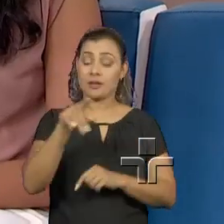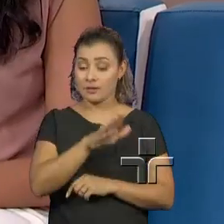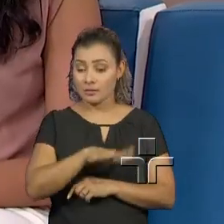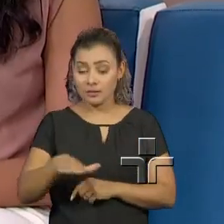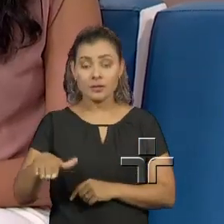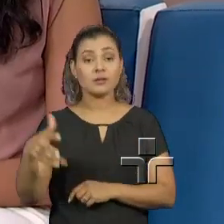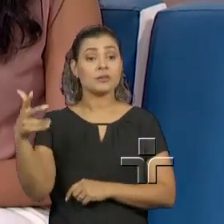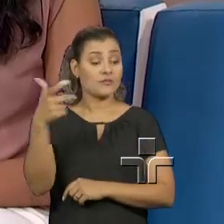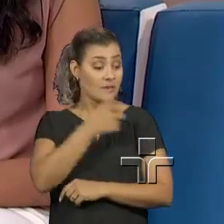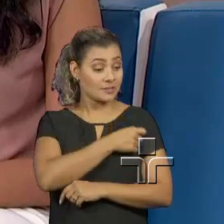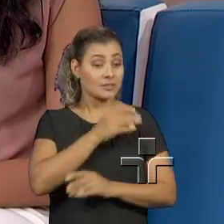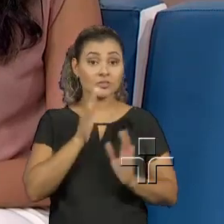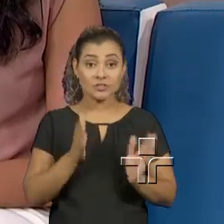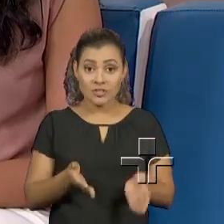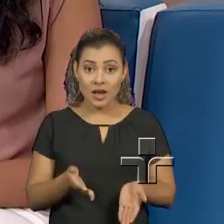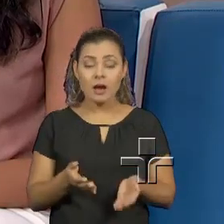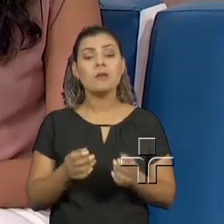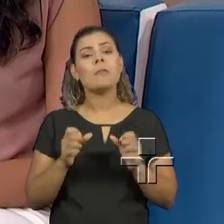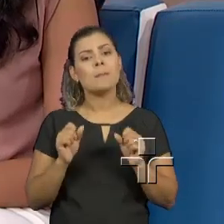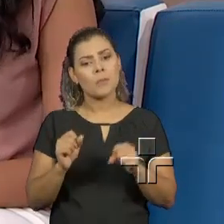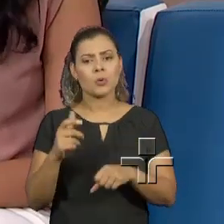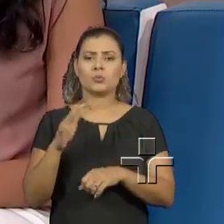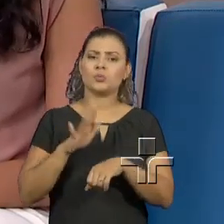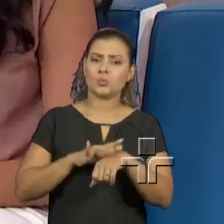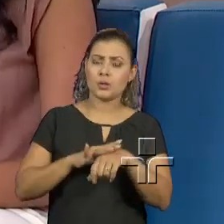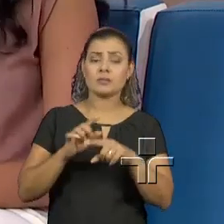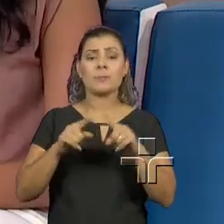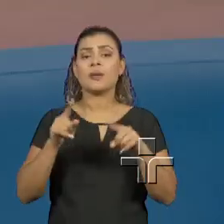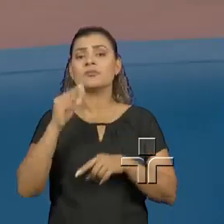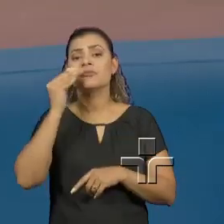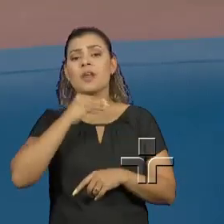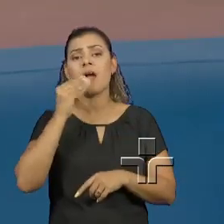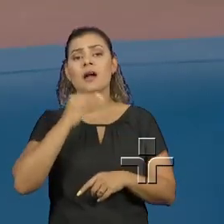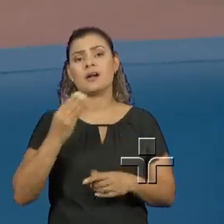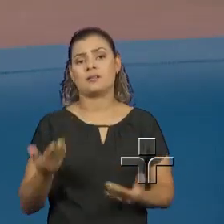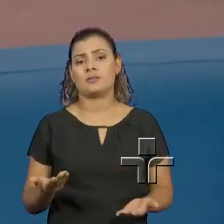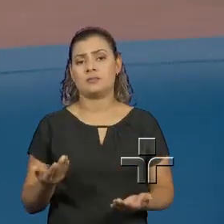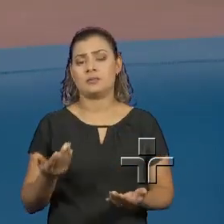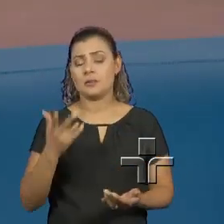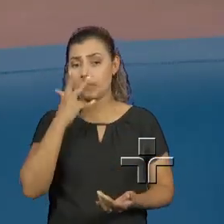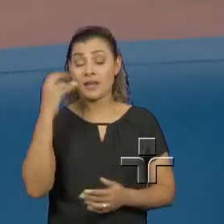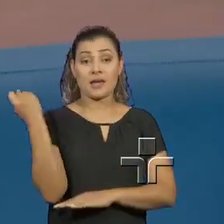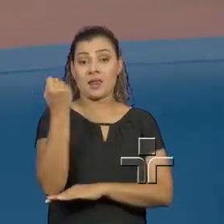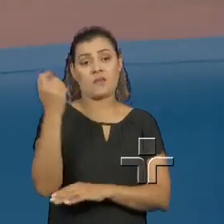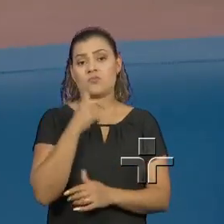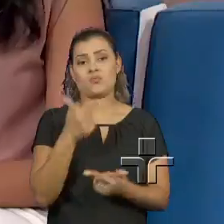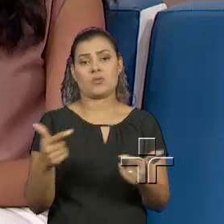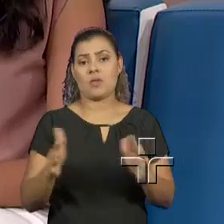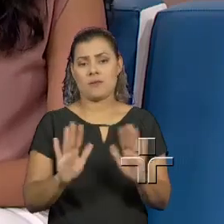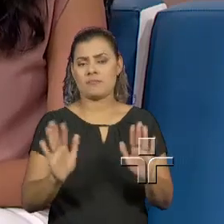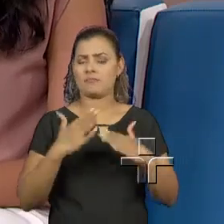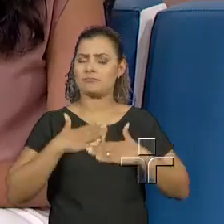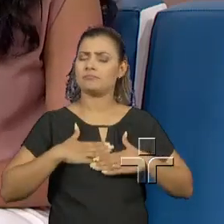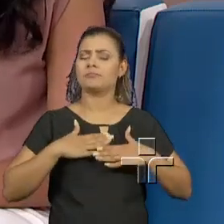criança vacinada, ela até pode ter aquela doença, mas vai ser bem mais fraca. Isso, perfeito. Então, bem isso garante a saúde, imunidade. A